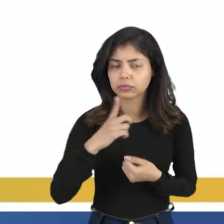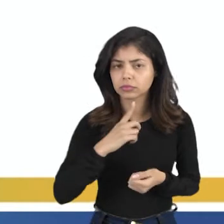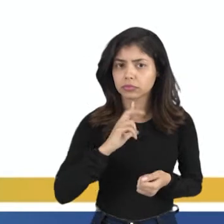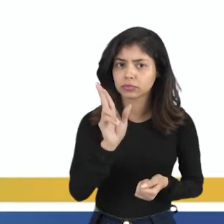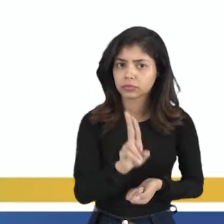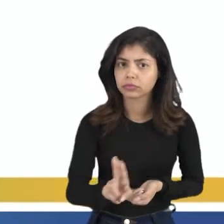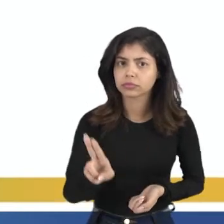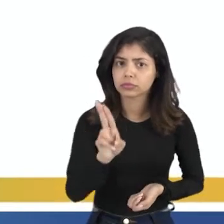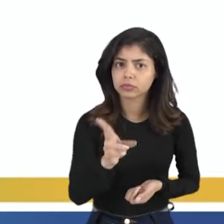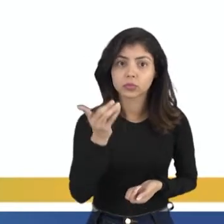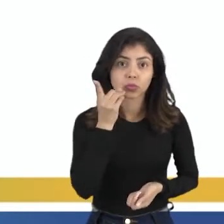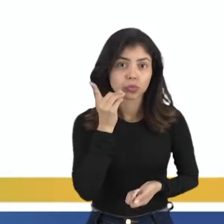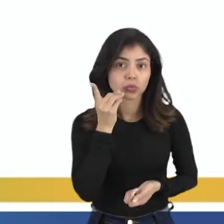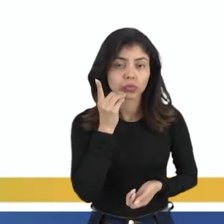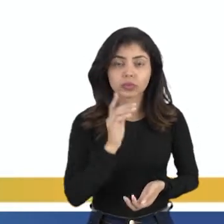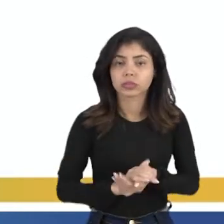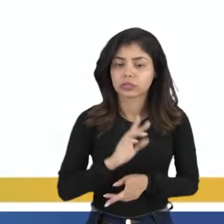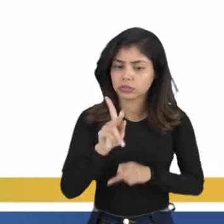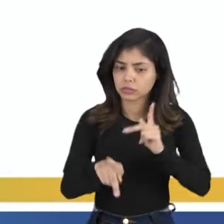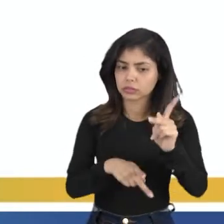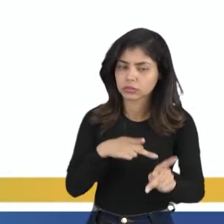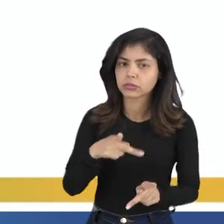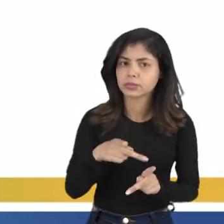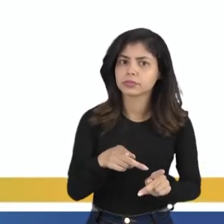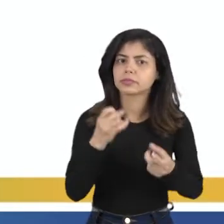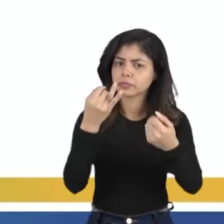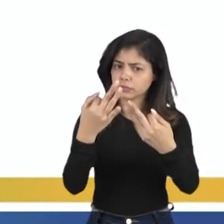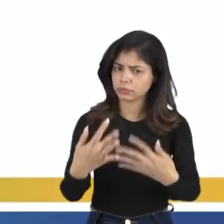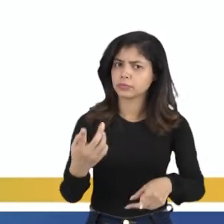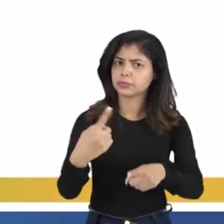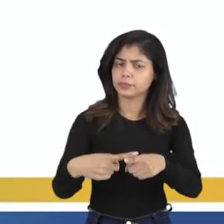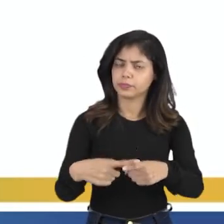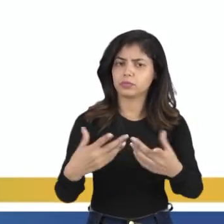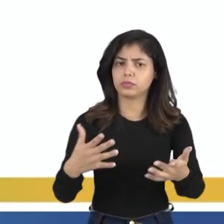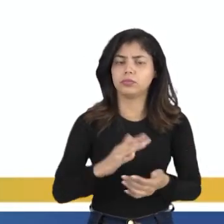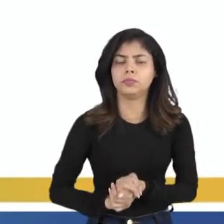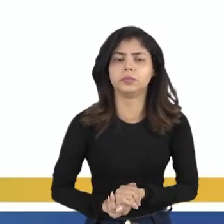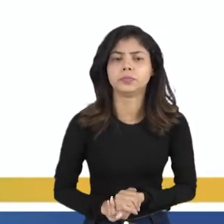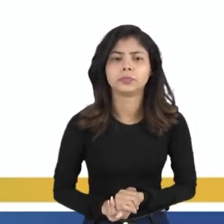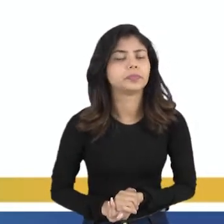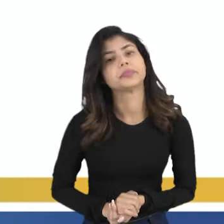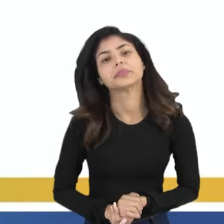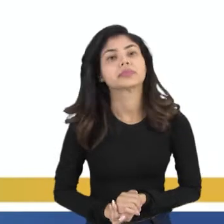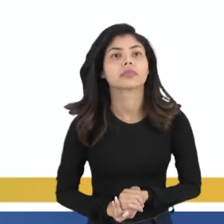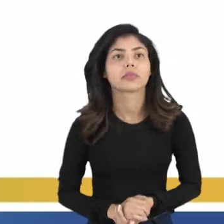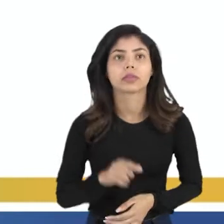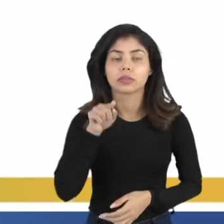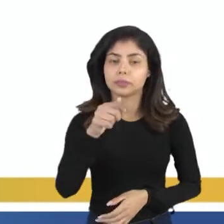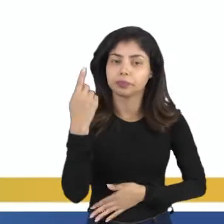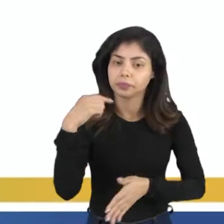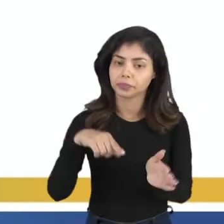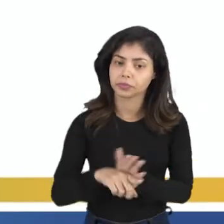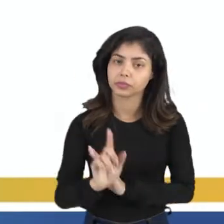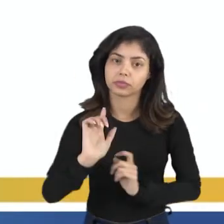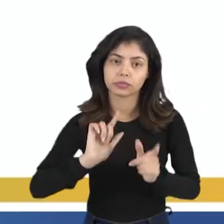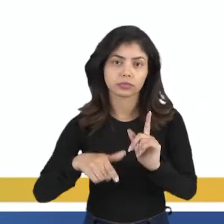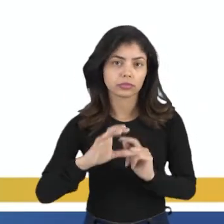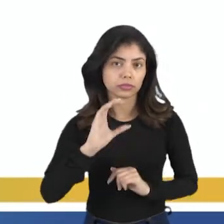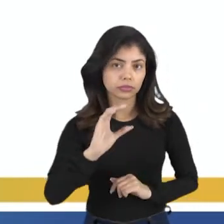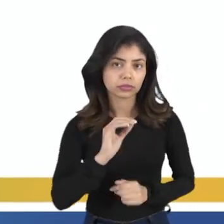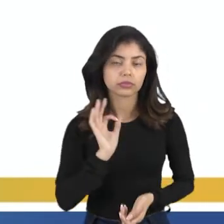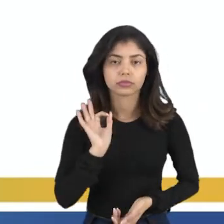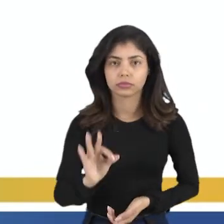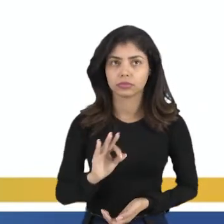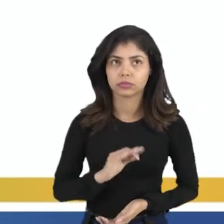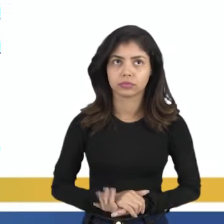ela utiliza os ditados para justificar essas ações. Então, por isso que nessa questão a letra C é